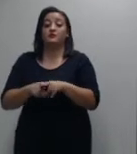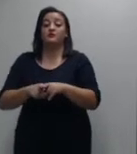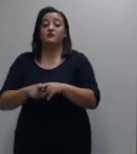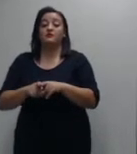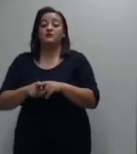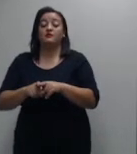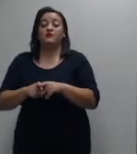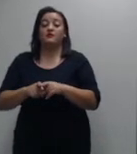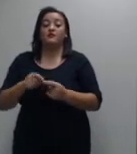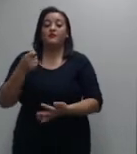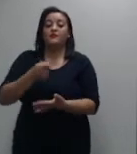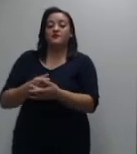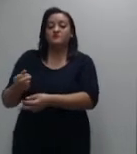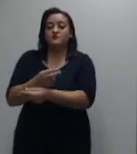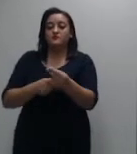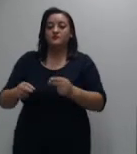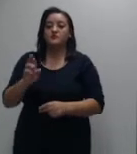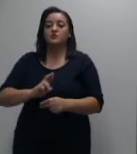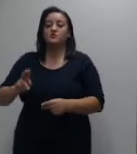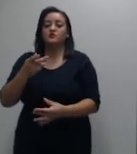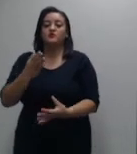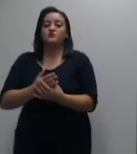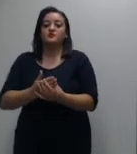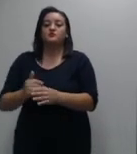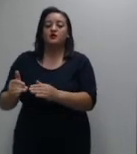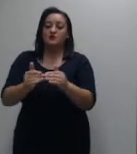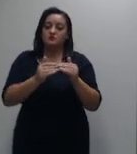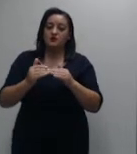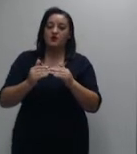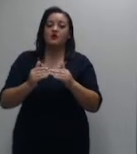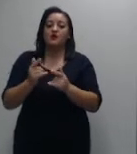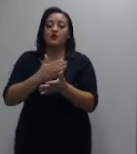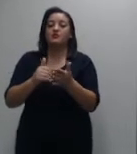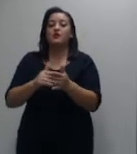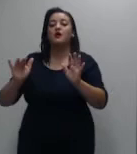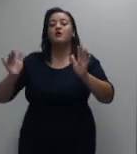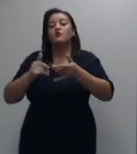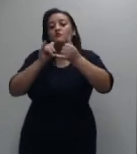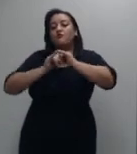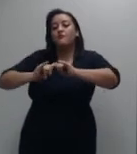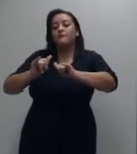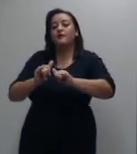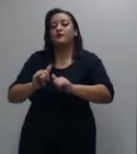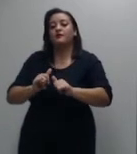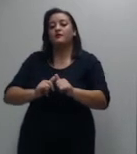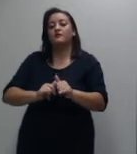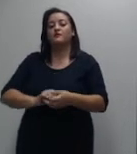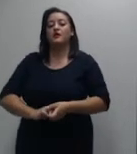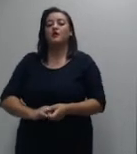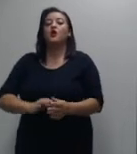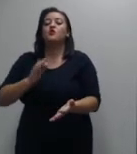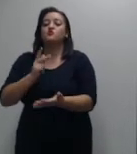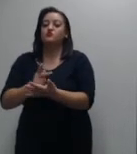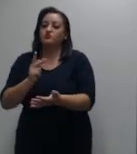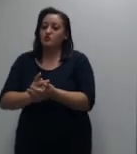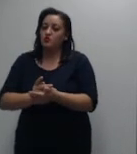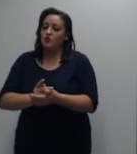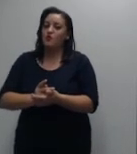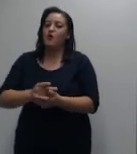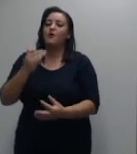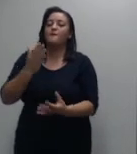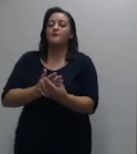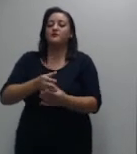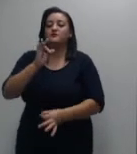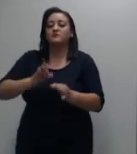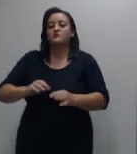processuais estão no segundo segunda até o momento se formado em trâmite na justiça estrangeira acerca da